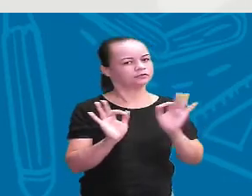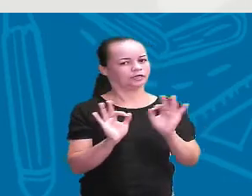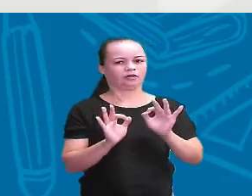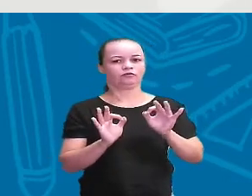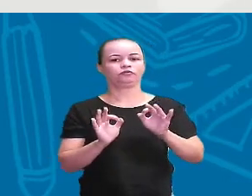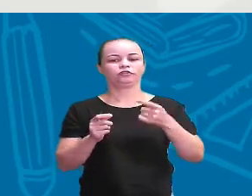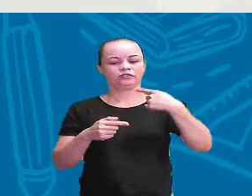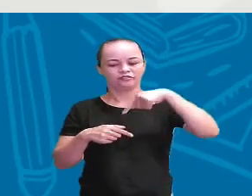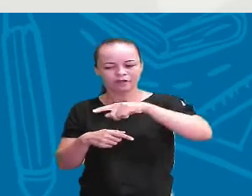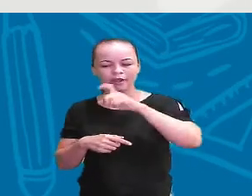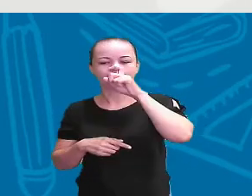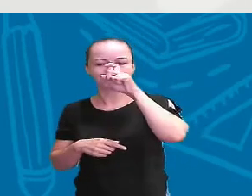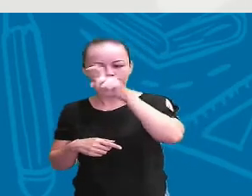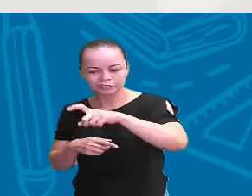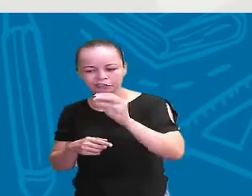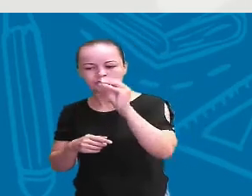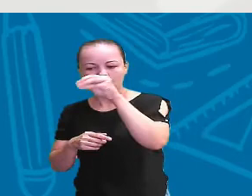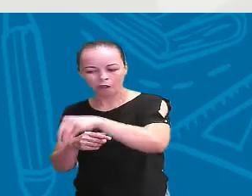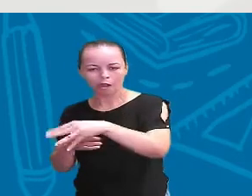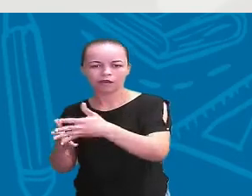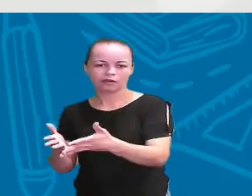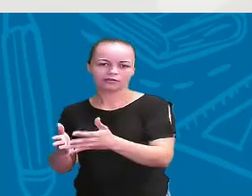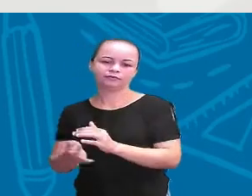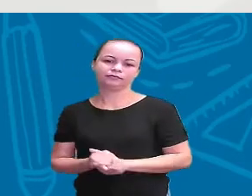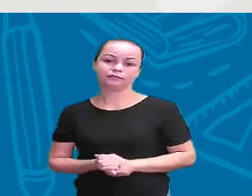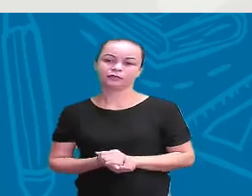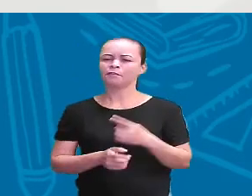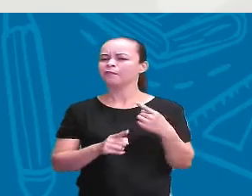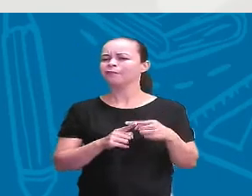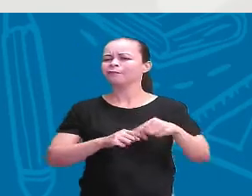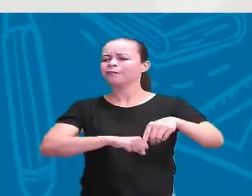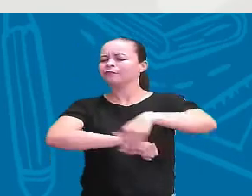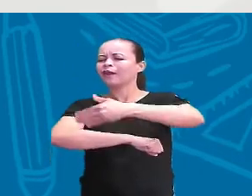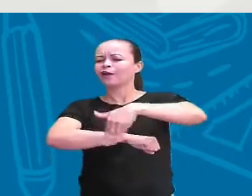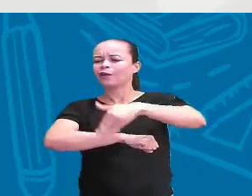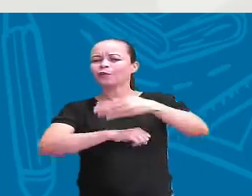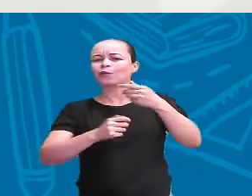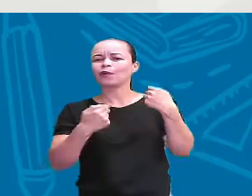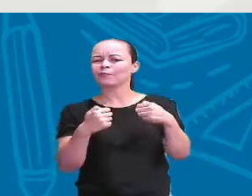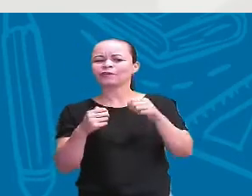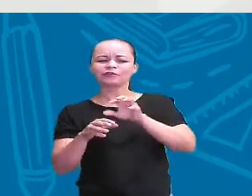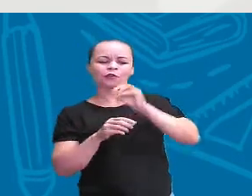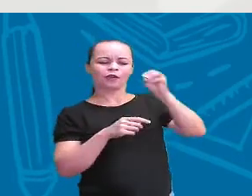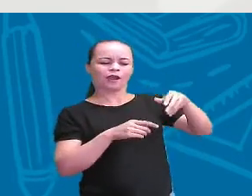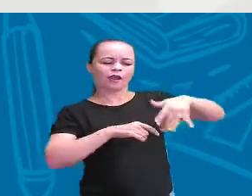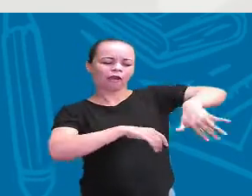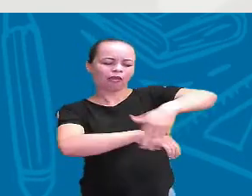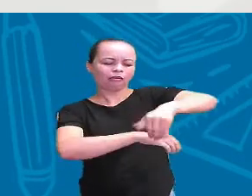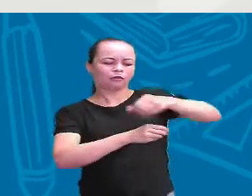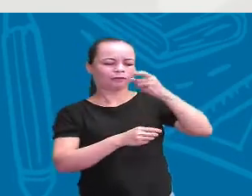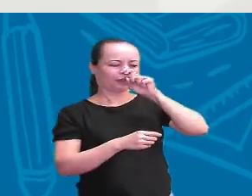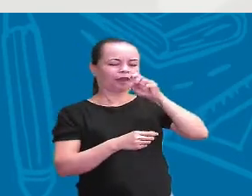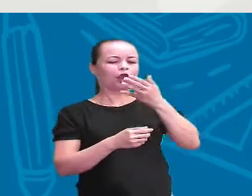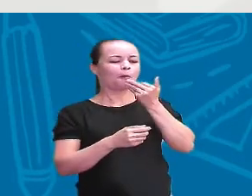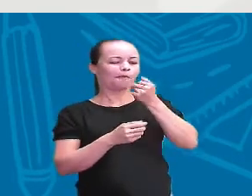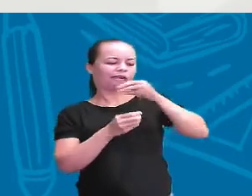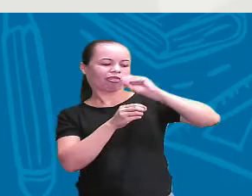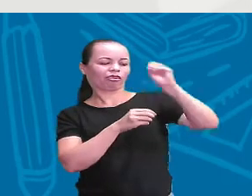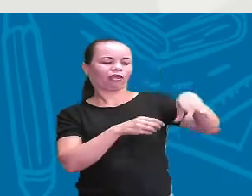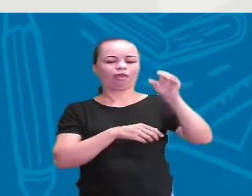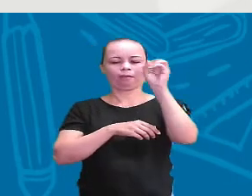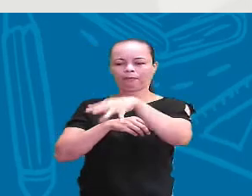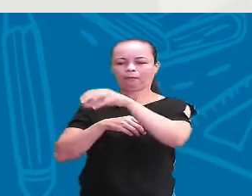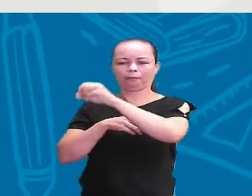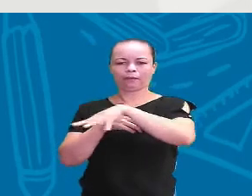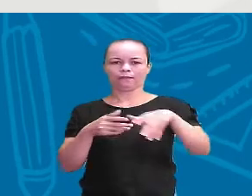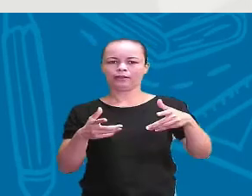aquele lixo, não é verdade? E por que nas ruas você tem que jogar no meio da rua, no meio das avenidas, das vias, entupindo aí